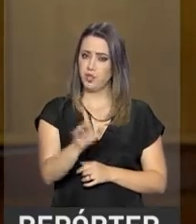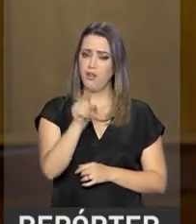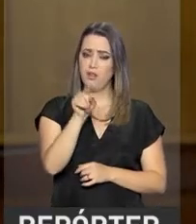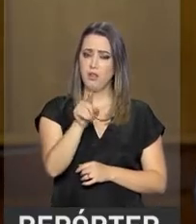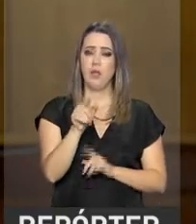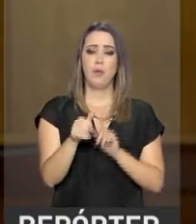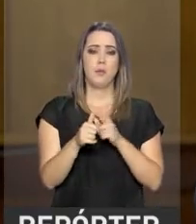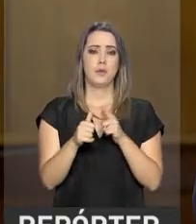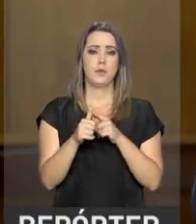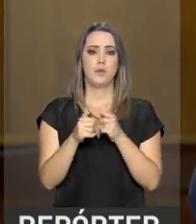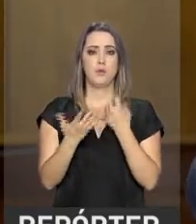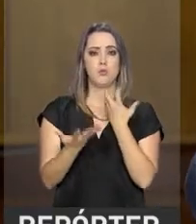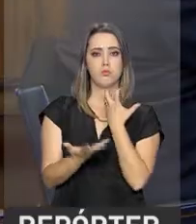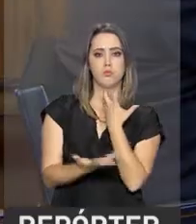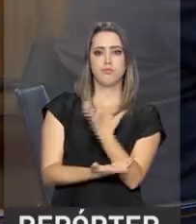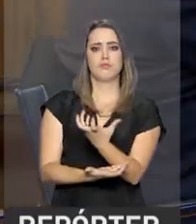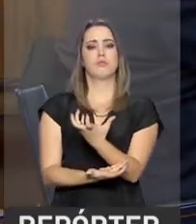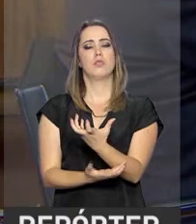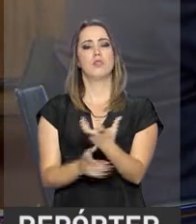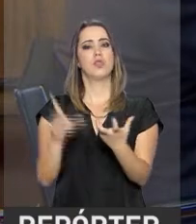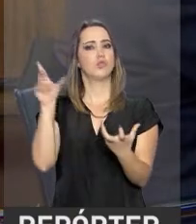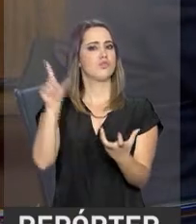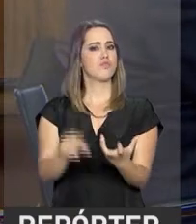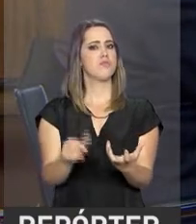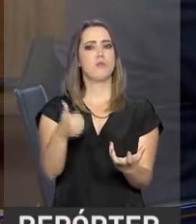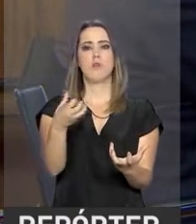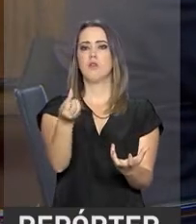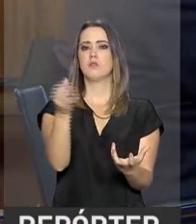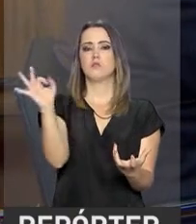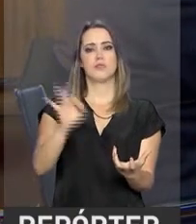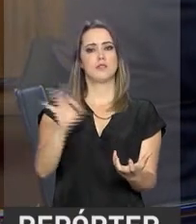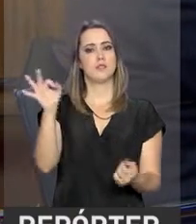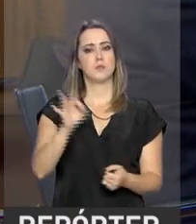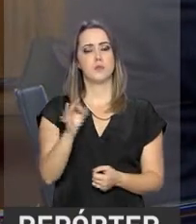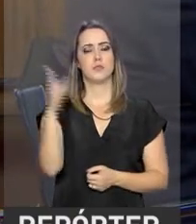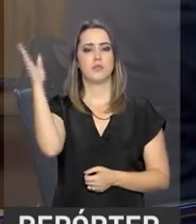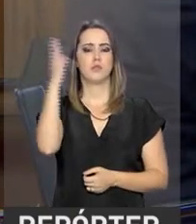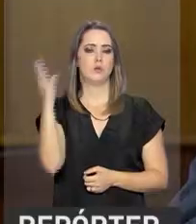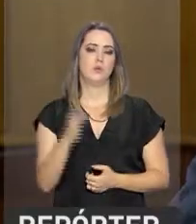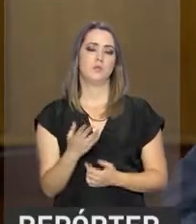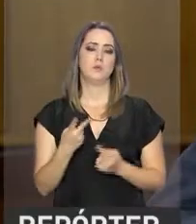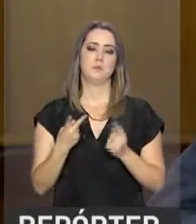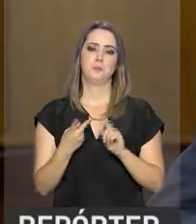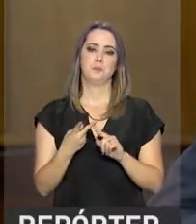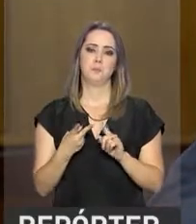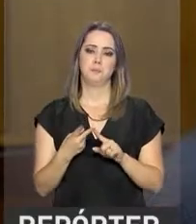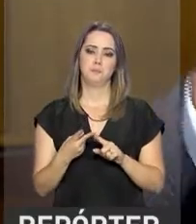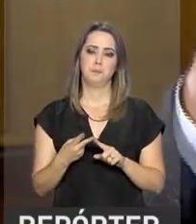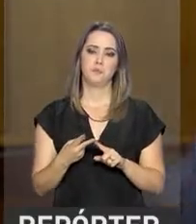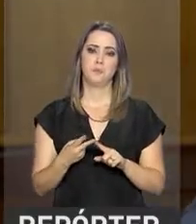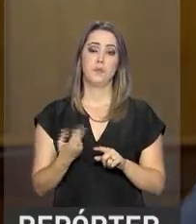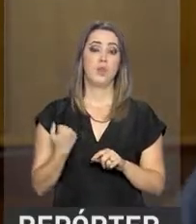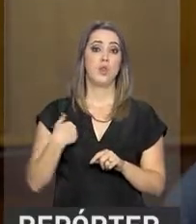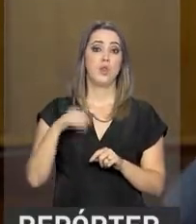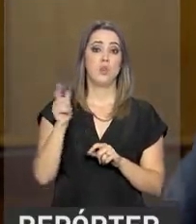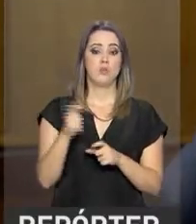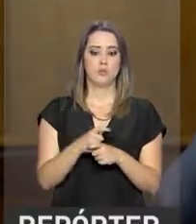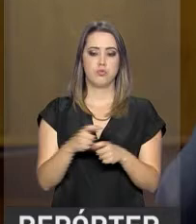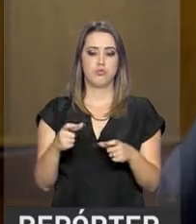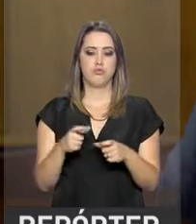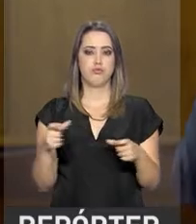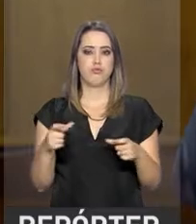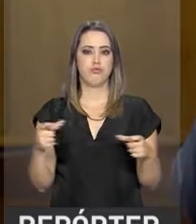primeiro desmatamento diminui mais de 16% do país primeiro ponto segundo ponto nós fizemos a maior reserva